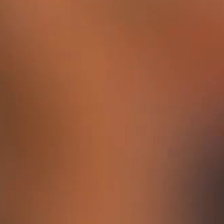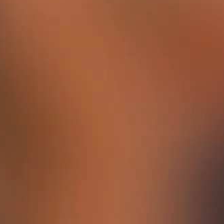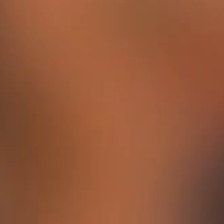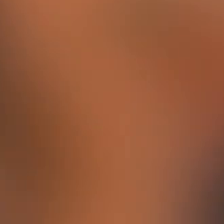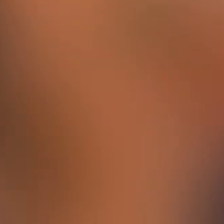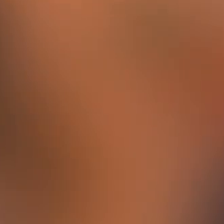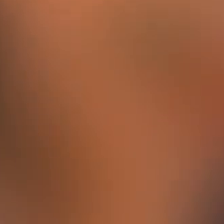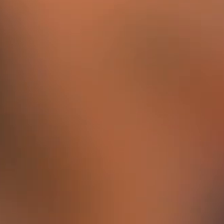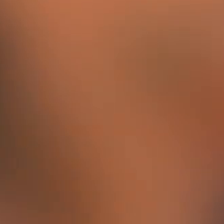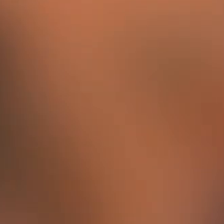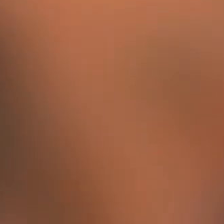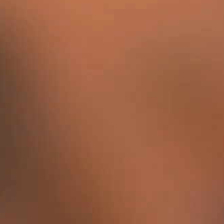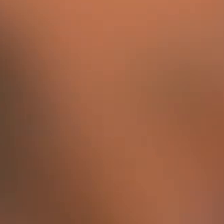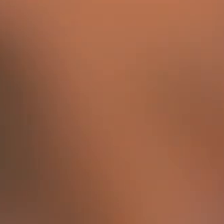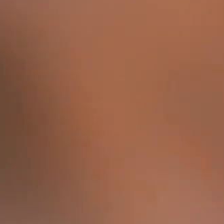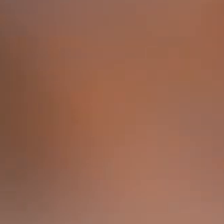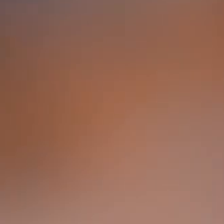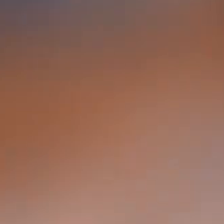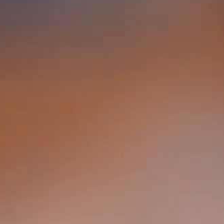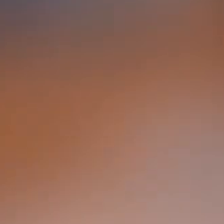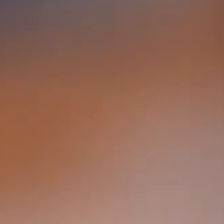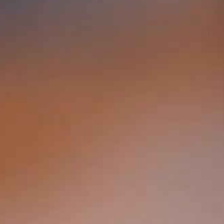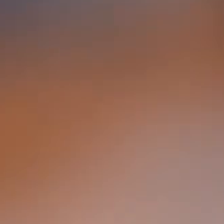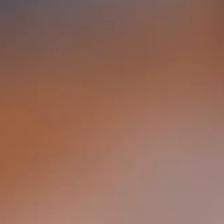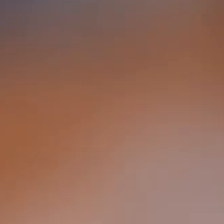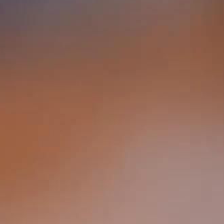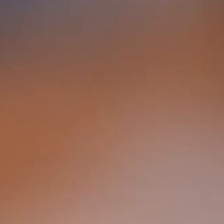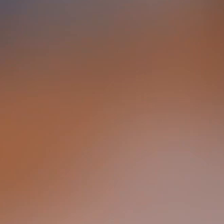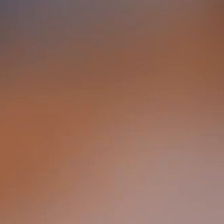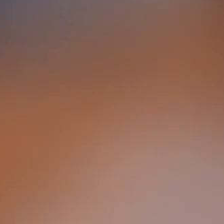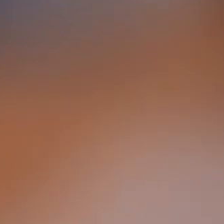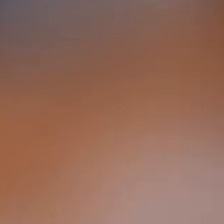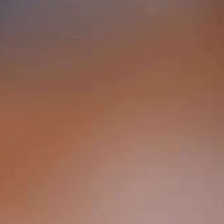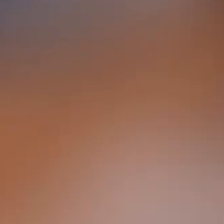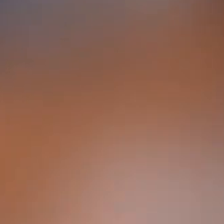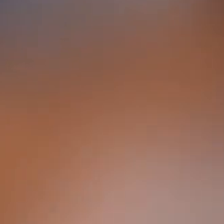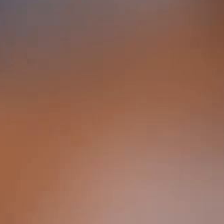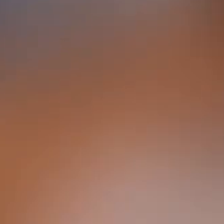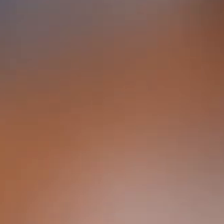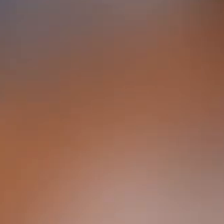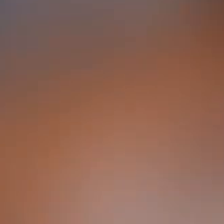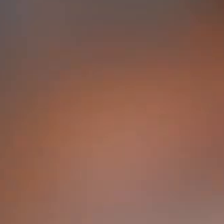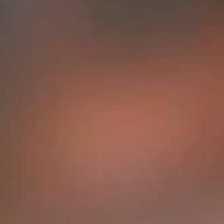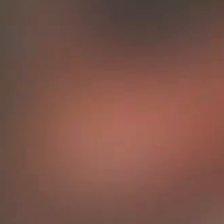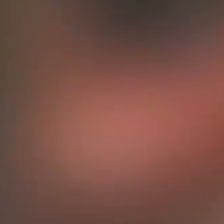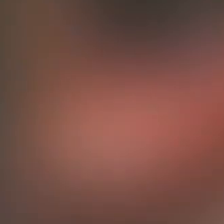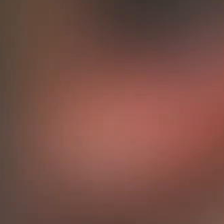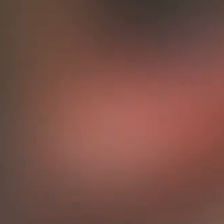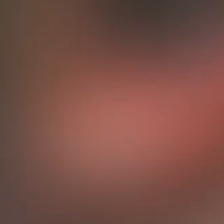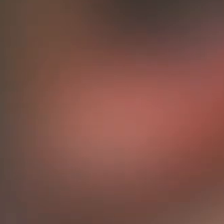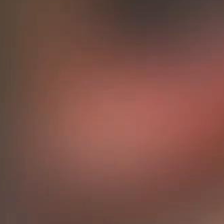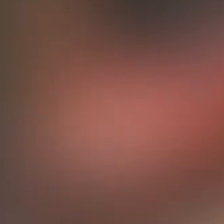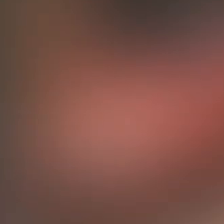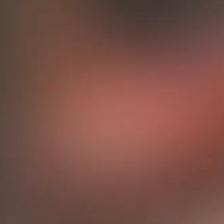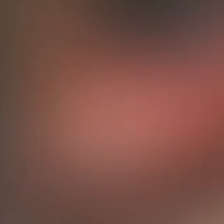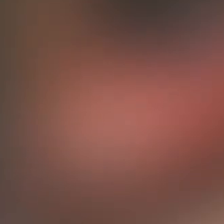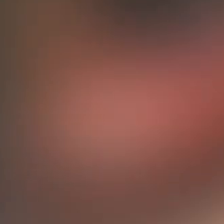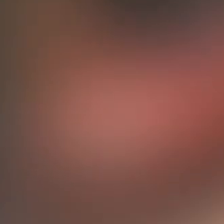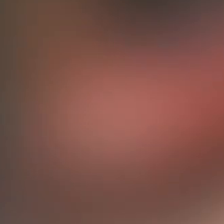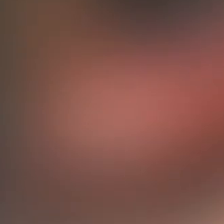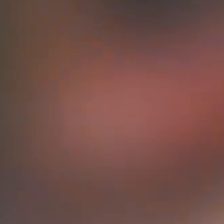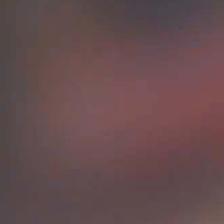Nas últimas semanas, o Rio Grande do Sul foi devastado por grandes enchentes. Vidas foram perdidas, famílias ficaram sem moradia e muitos